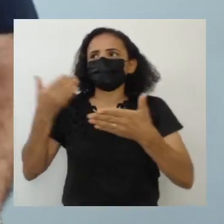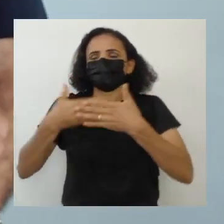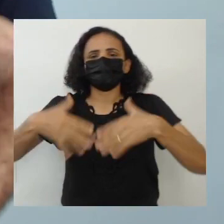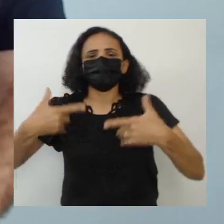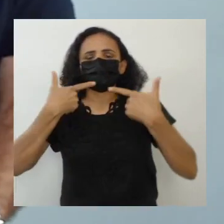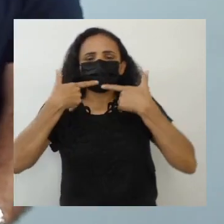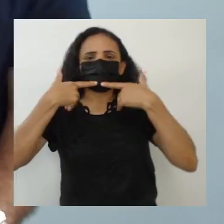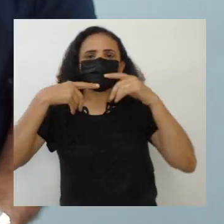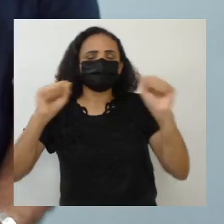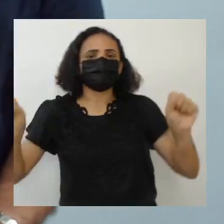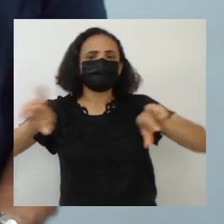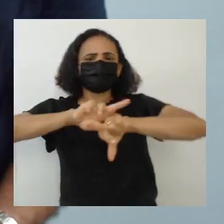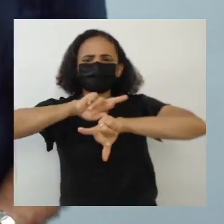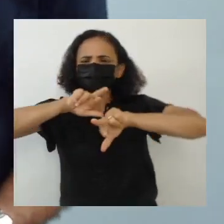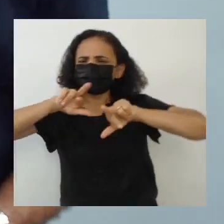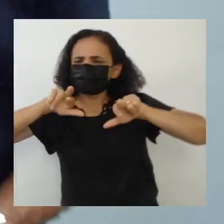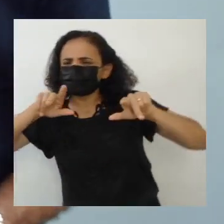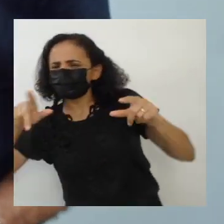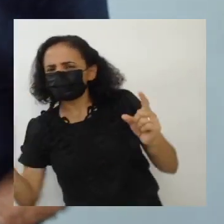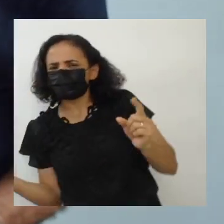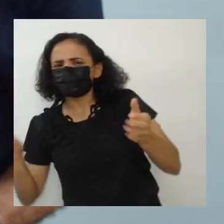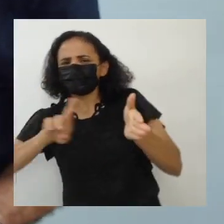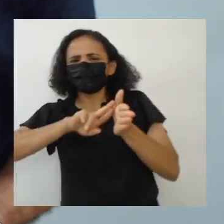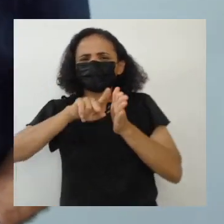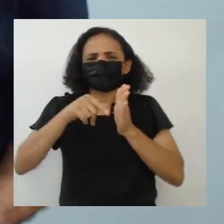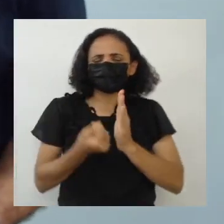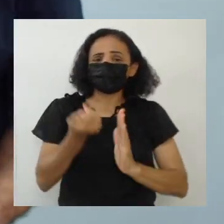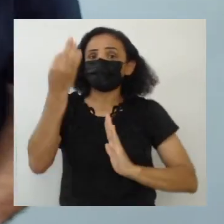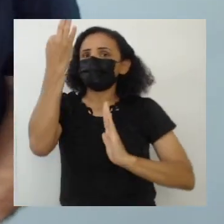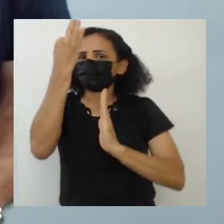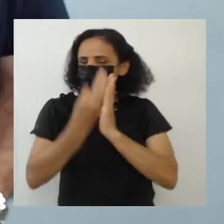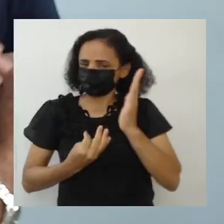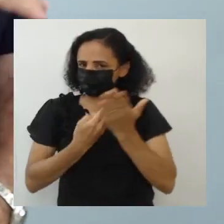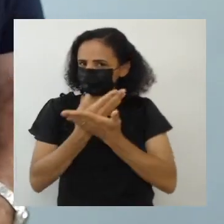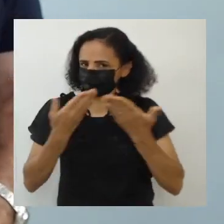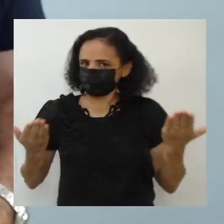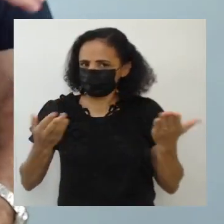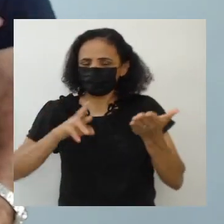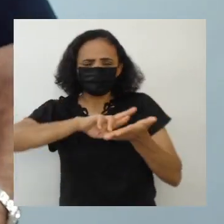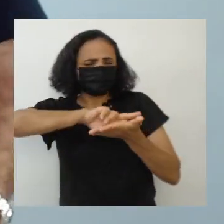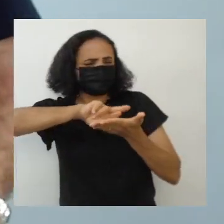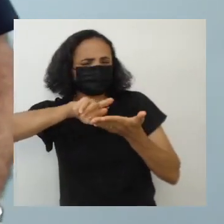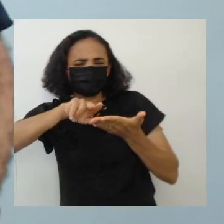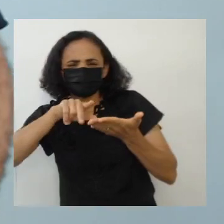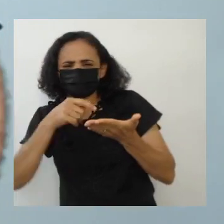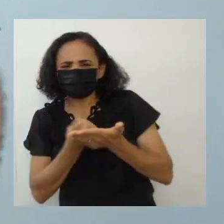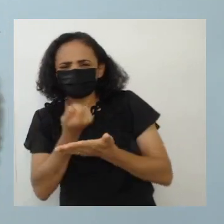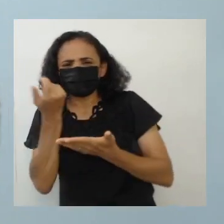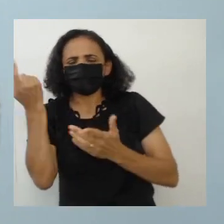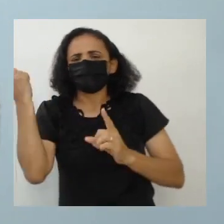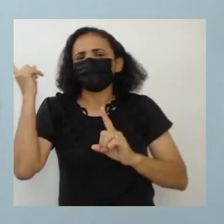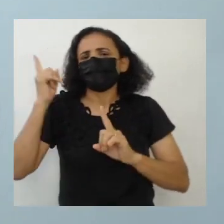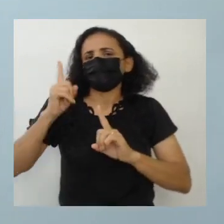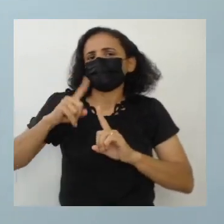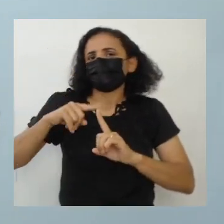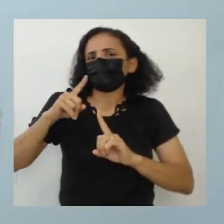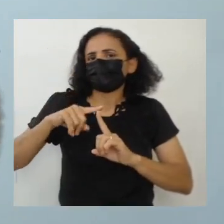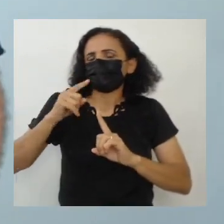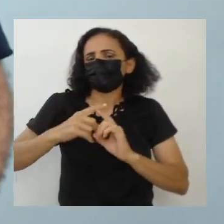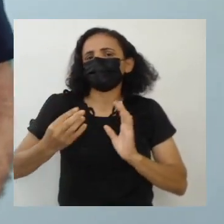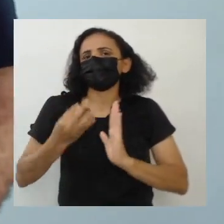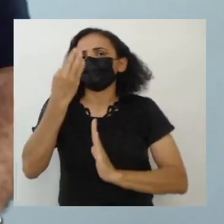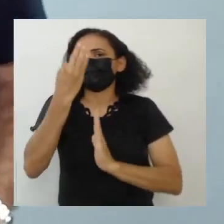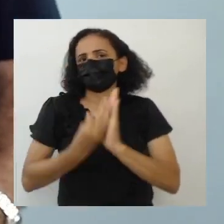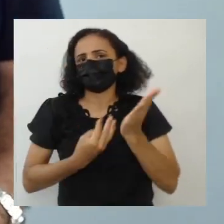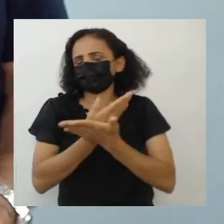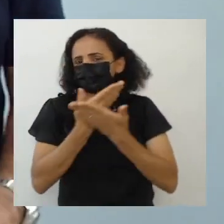linguagem: diversidade de gêneros textuais, diversidade de tipologia textual,